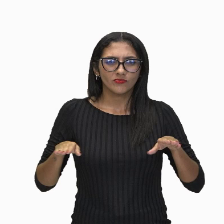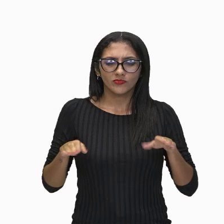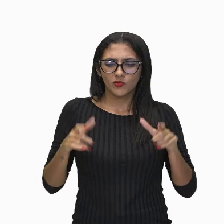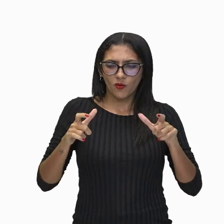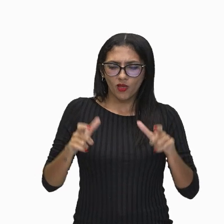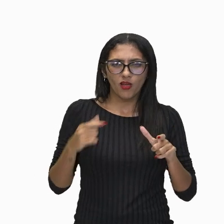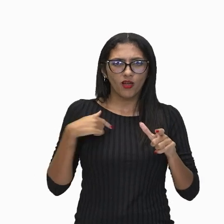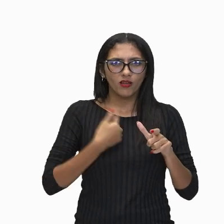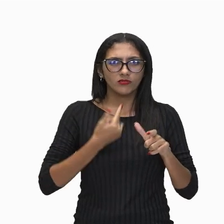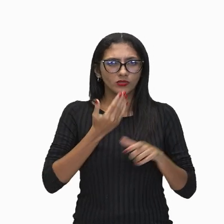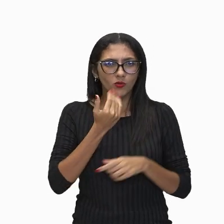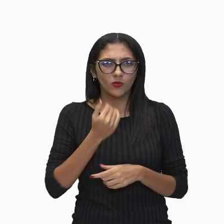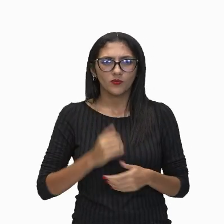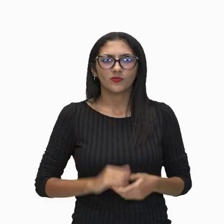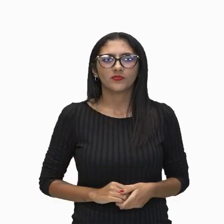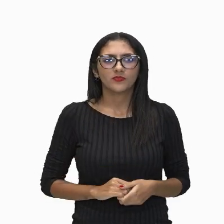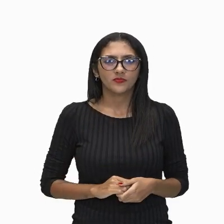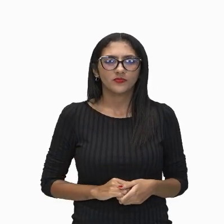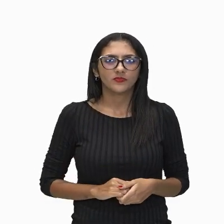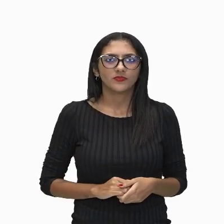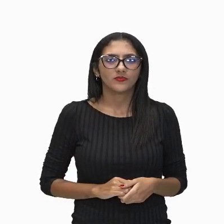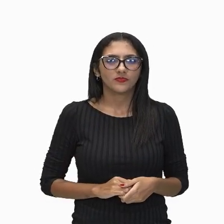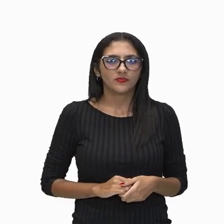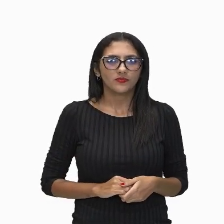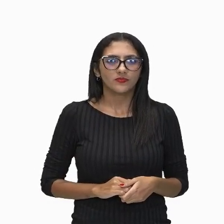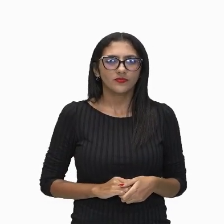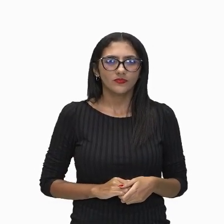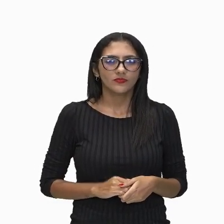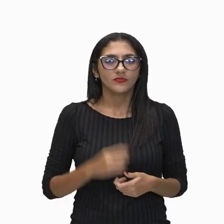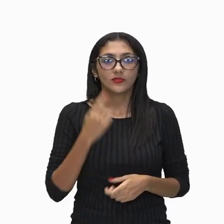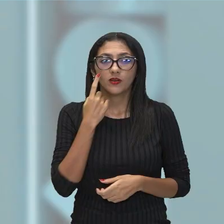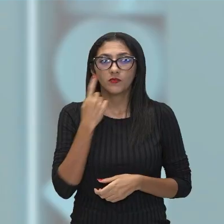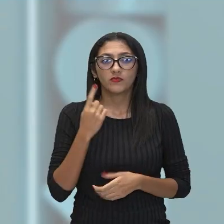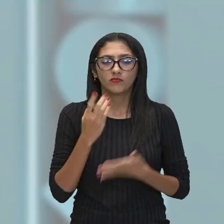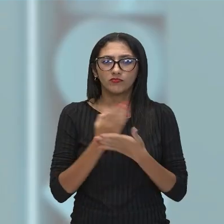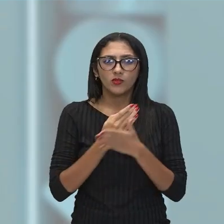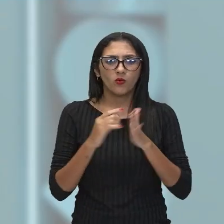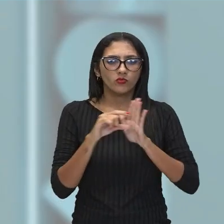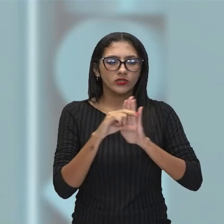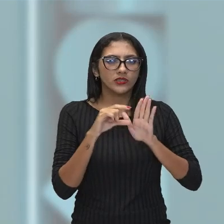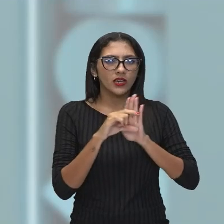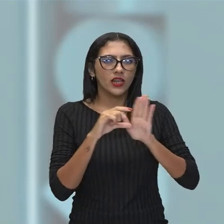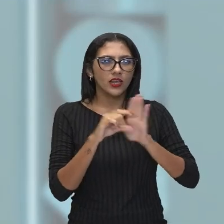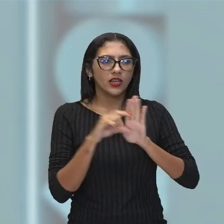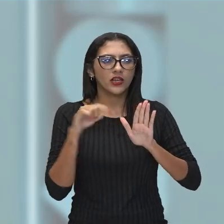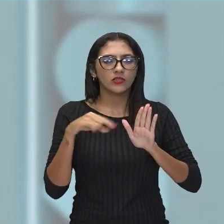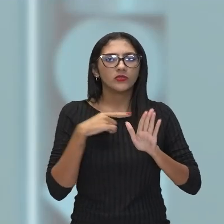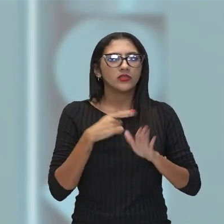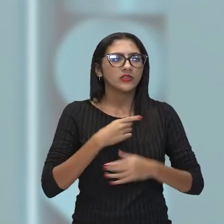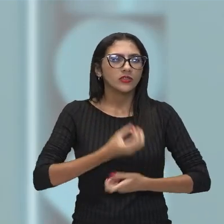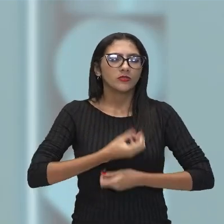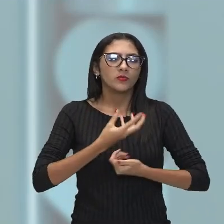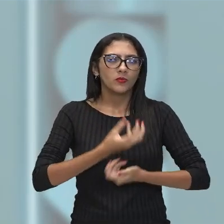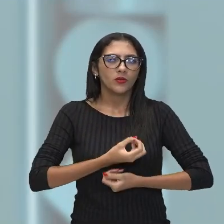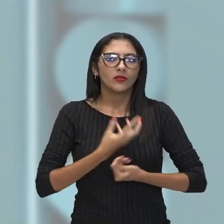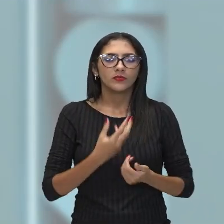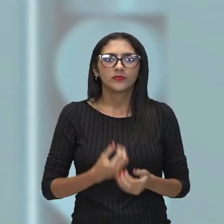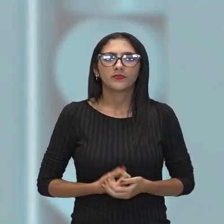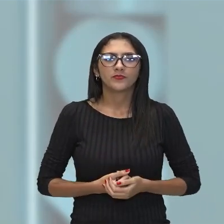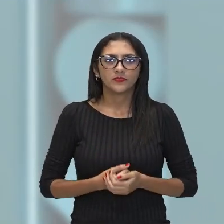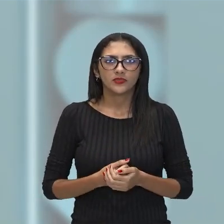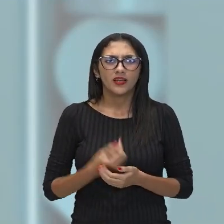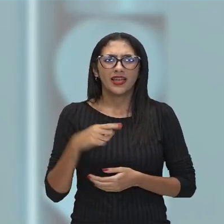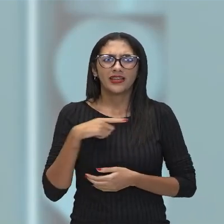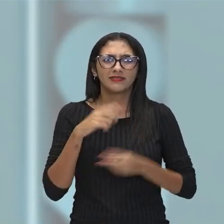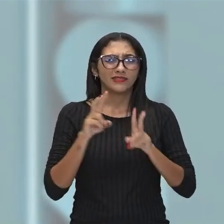do almoço. Então, temos aí um trecho, alguns versos de Poema Sujo, e observe que como a temática da